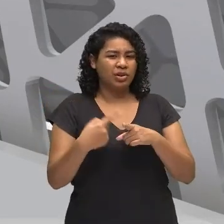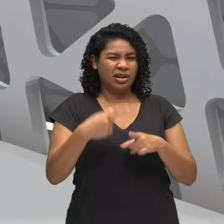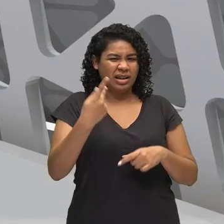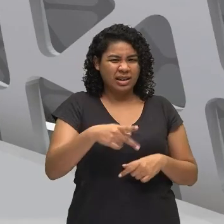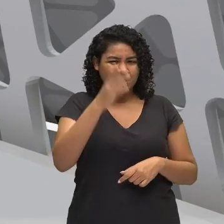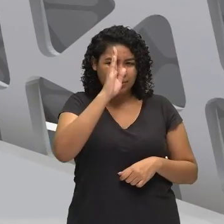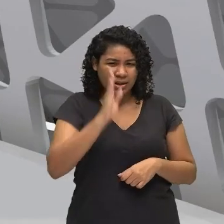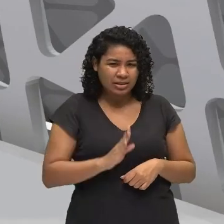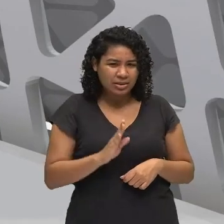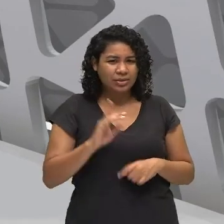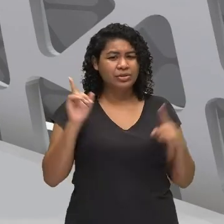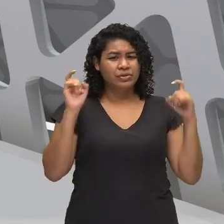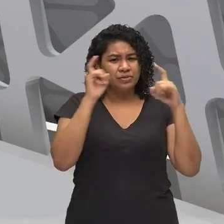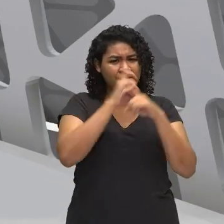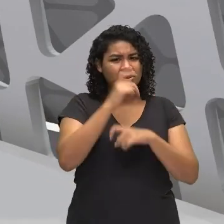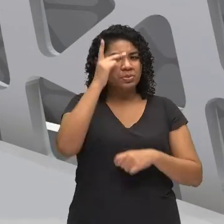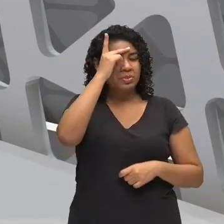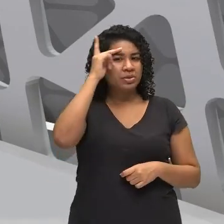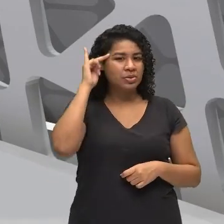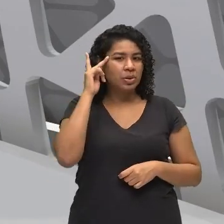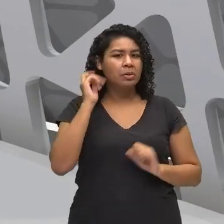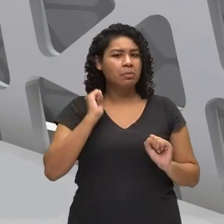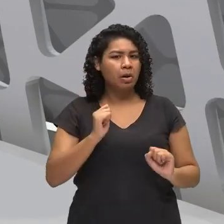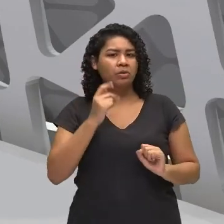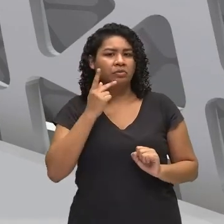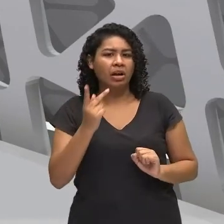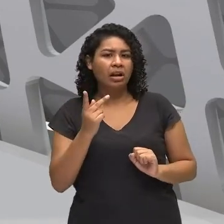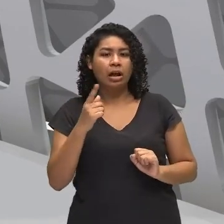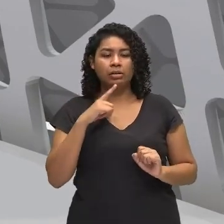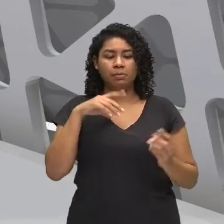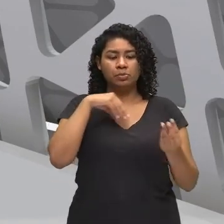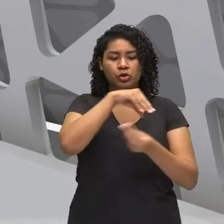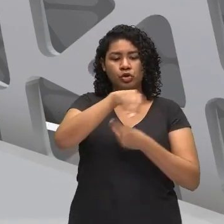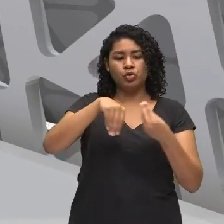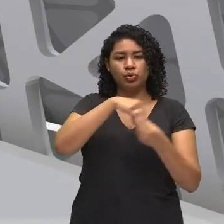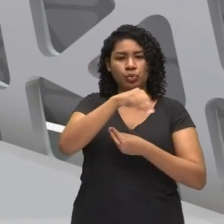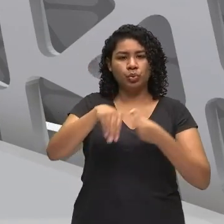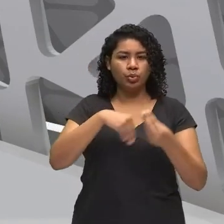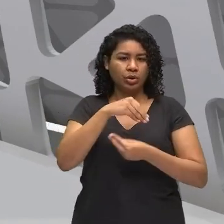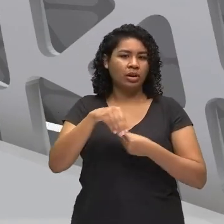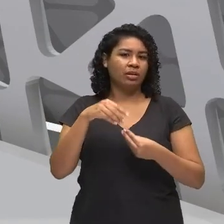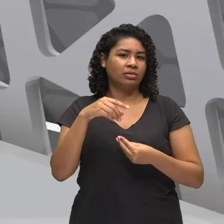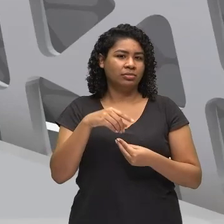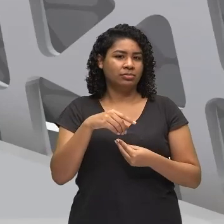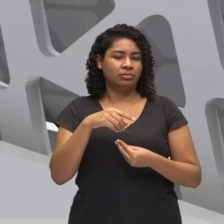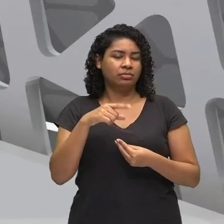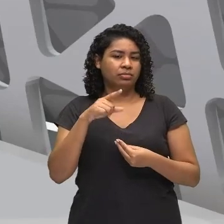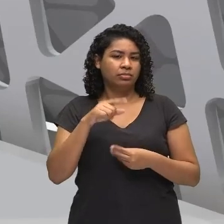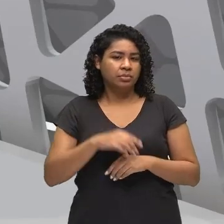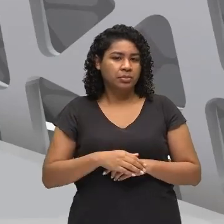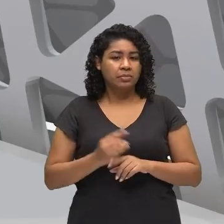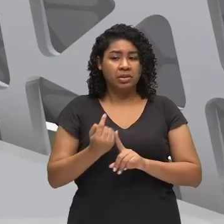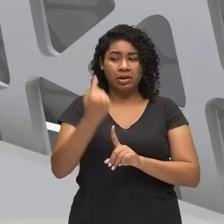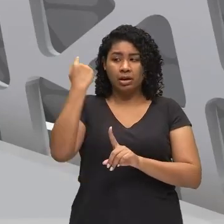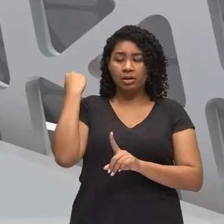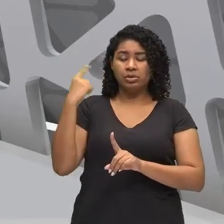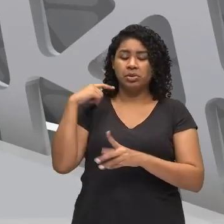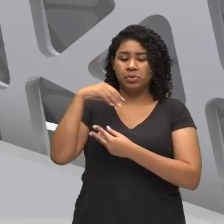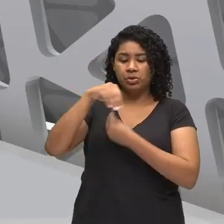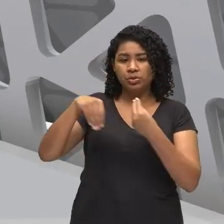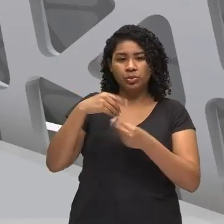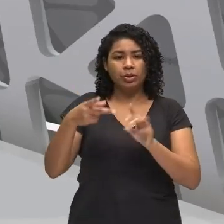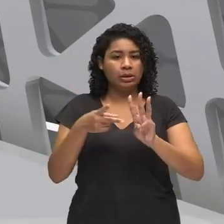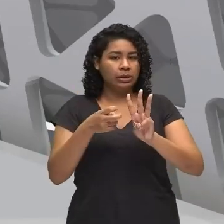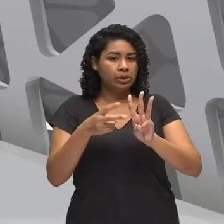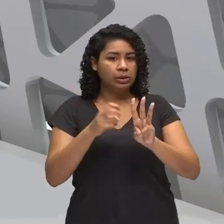encontrar alguém que possa dizer que não tem uma mistura de sangue ali, de uma etnia indígena, de um